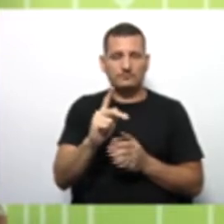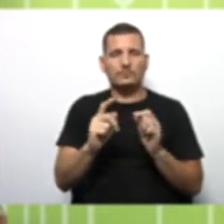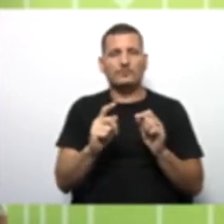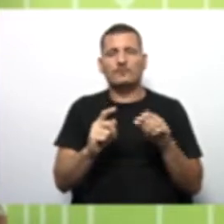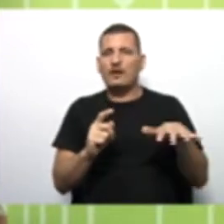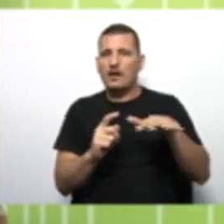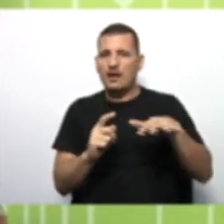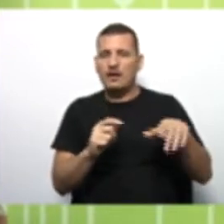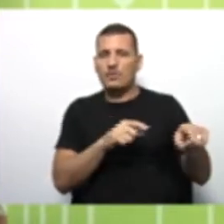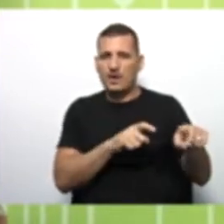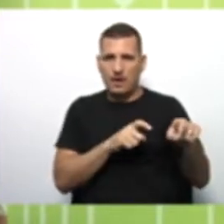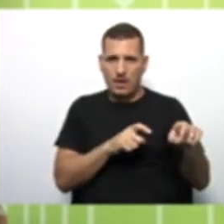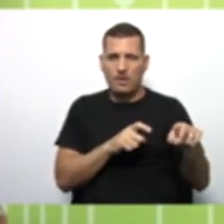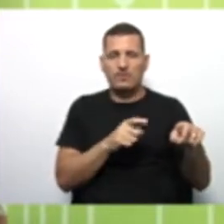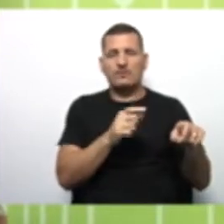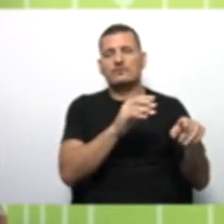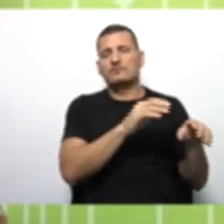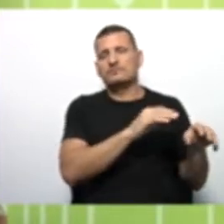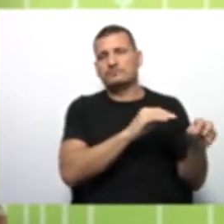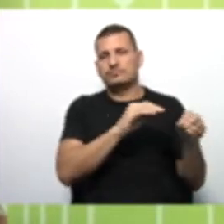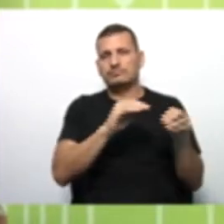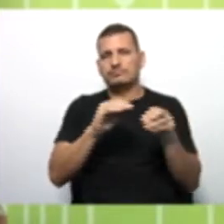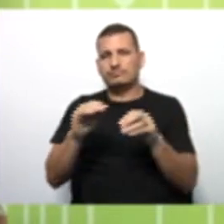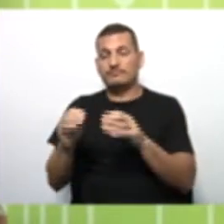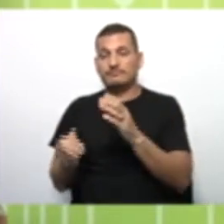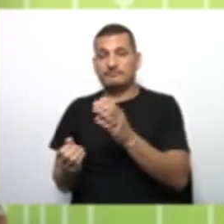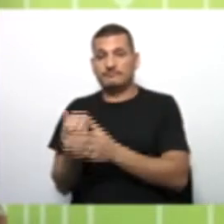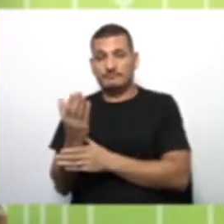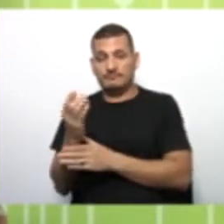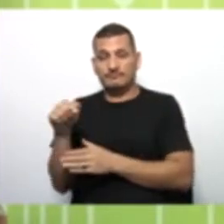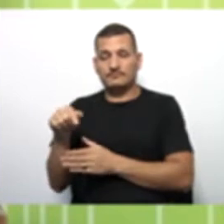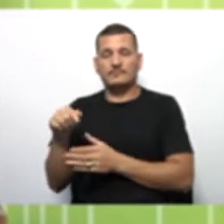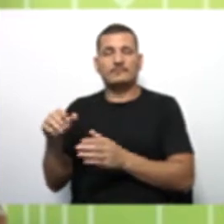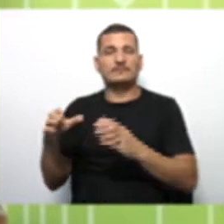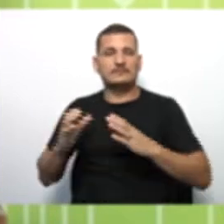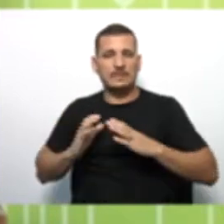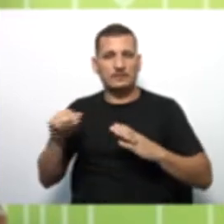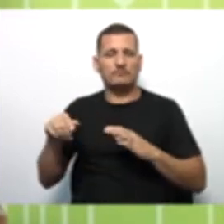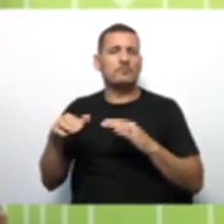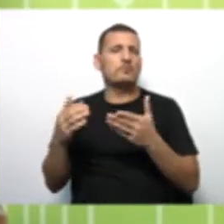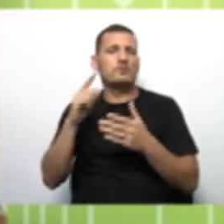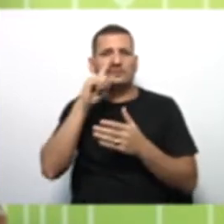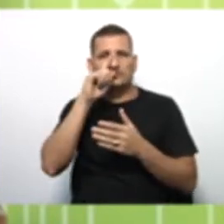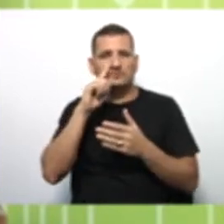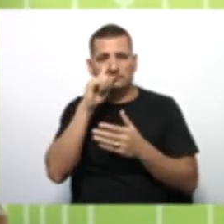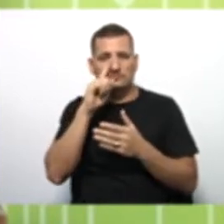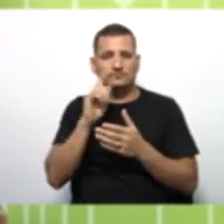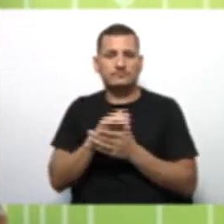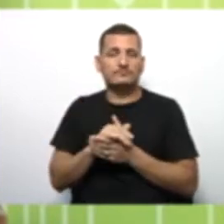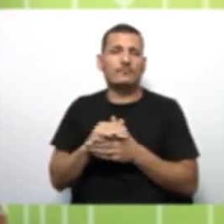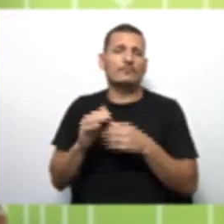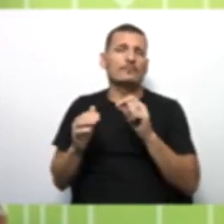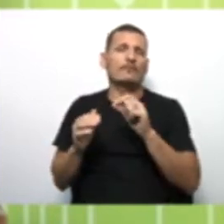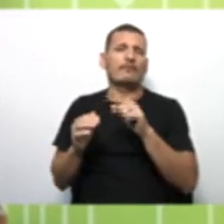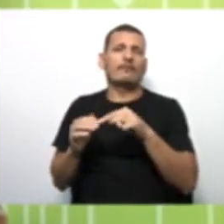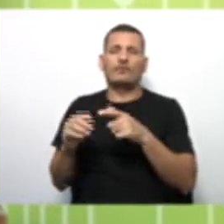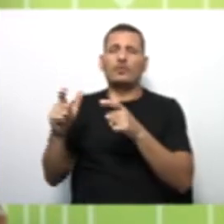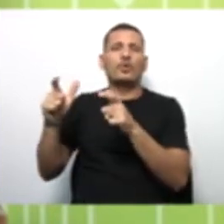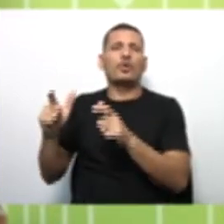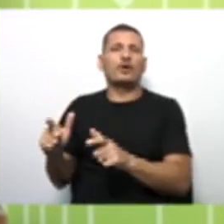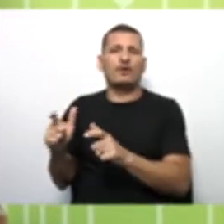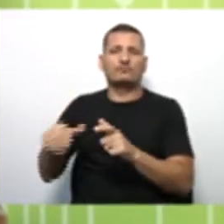rural, vou abrir a sede lá dentro da cidade. Né? Qual é o risco que eu posso ter aí? Pegar um ponto comercial numa